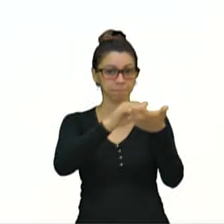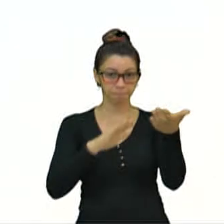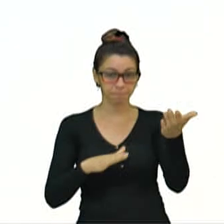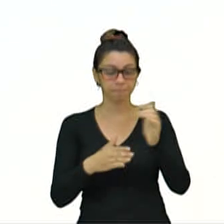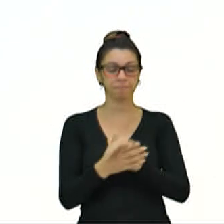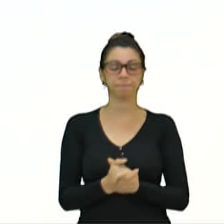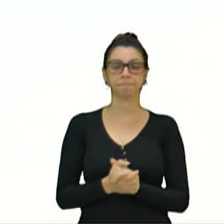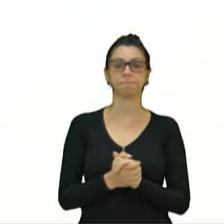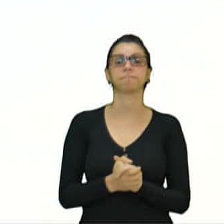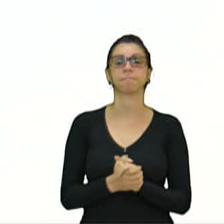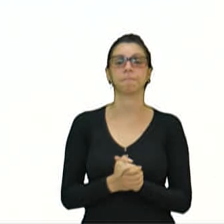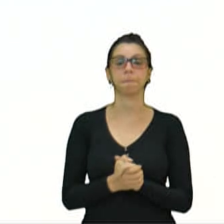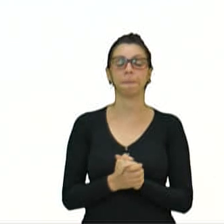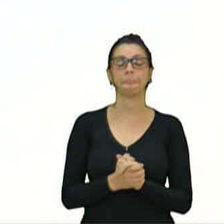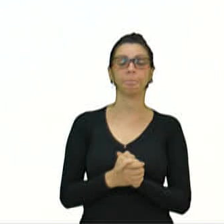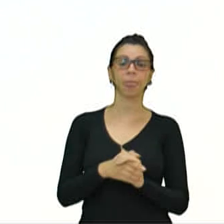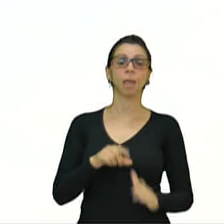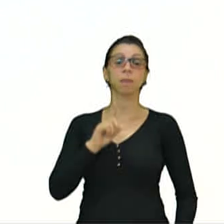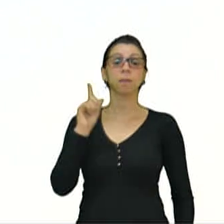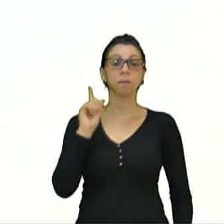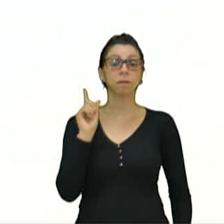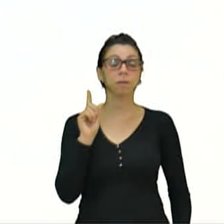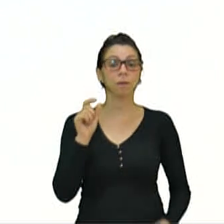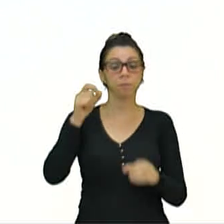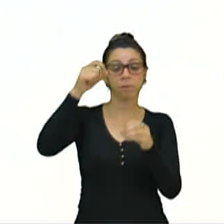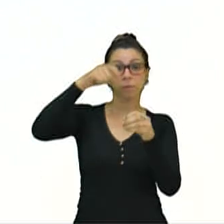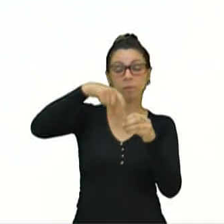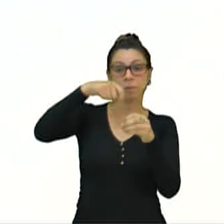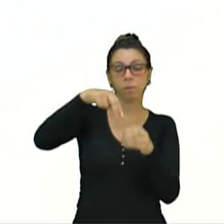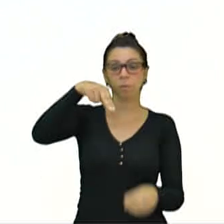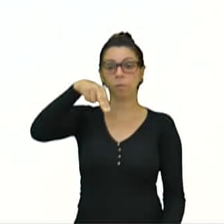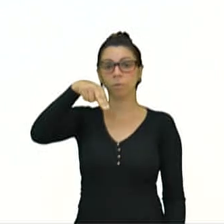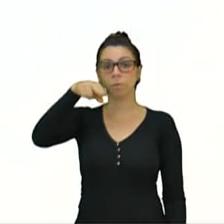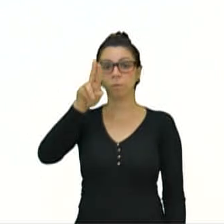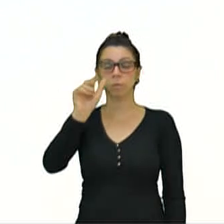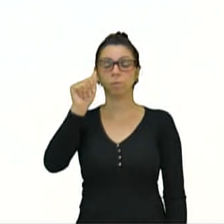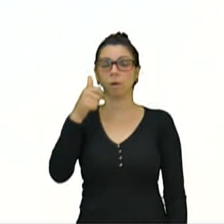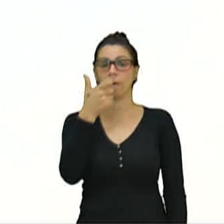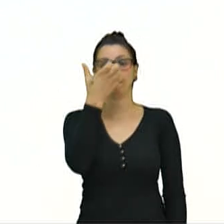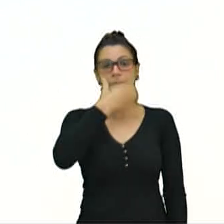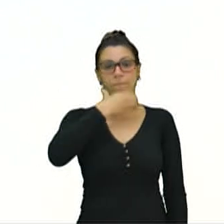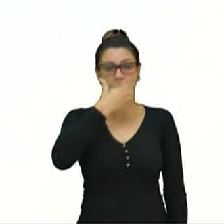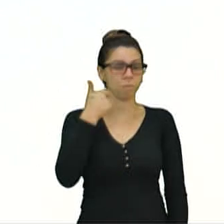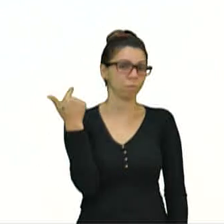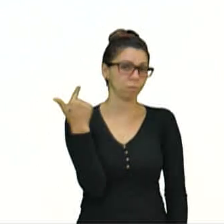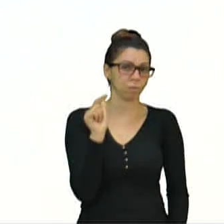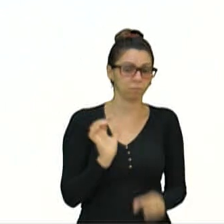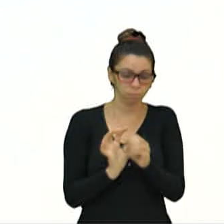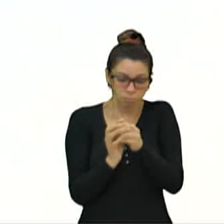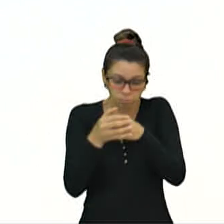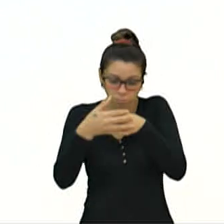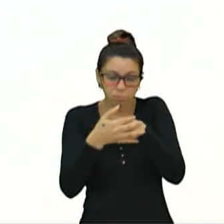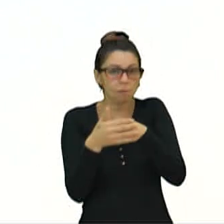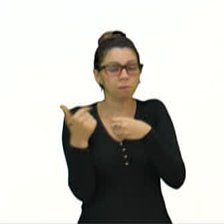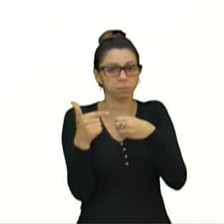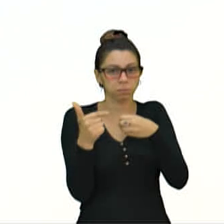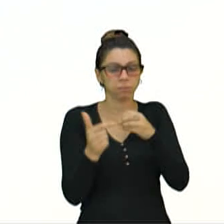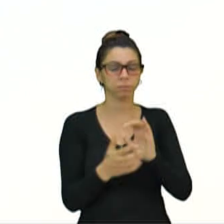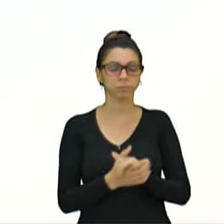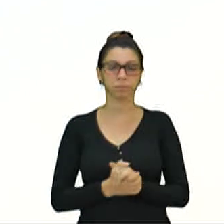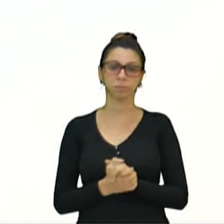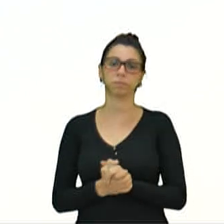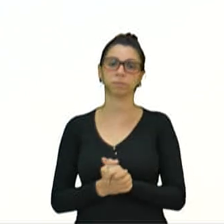As gimnospermas possuem semente nua, isso é, sem um fruto envolvendo essa estrutura. Além